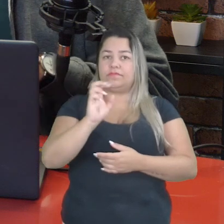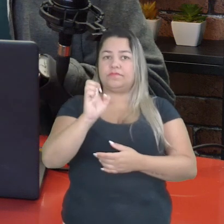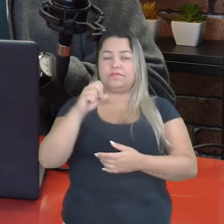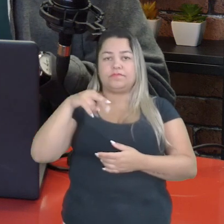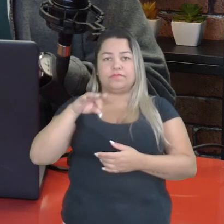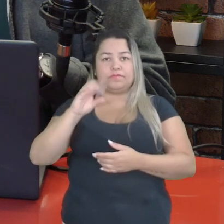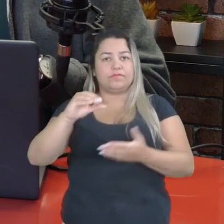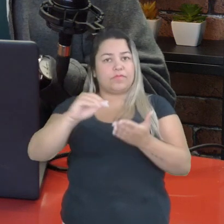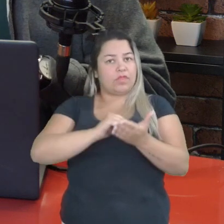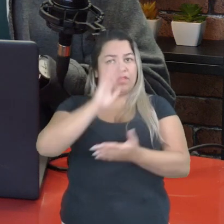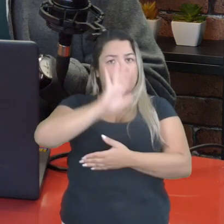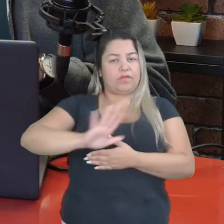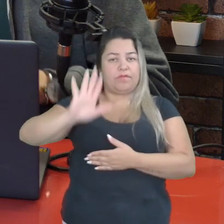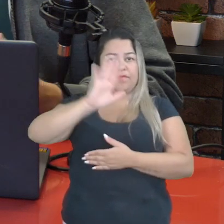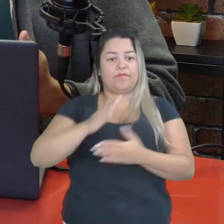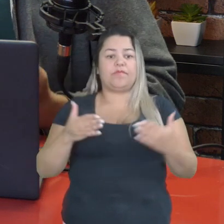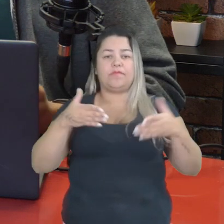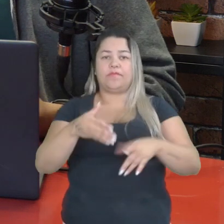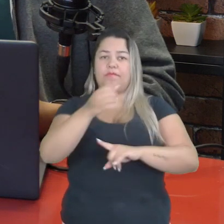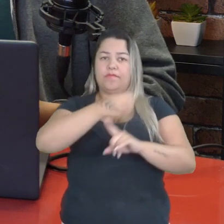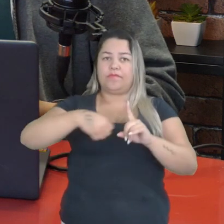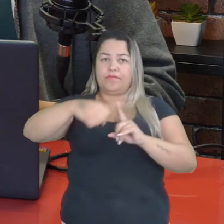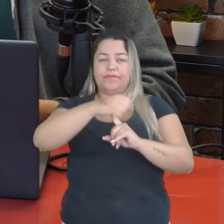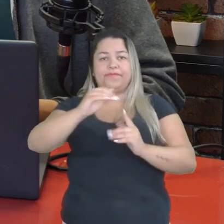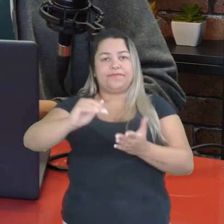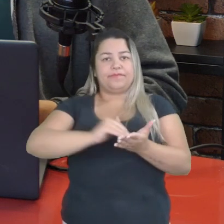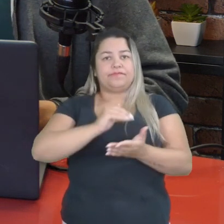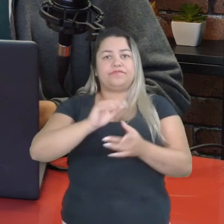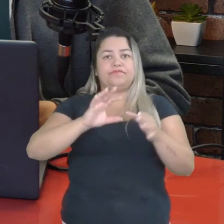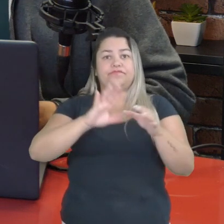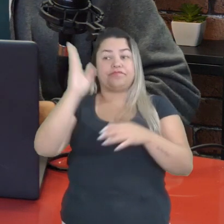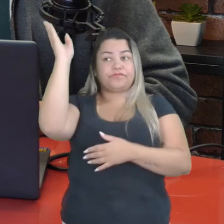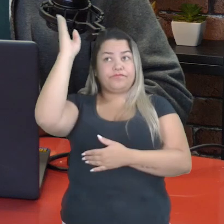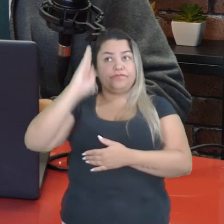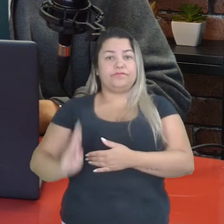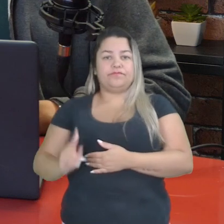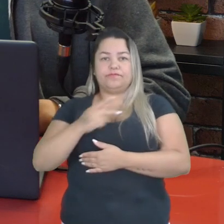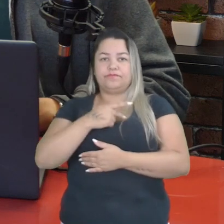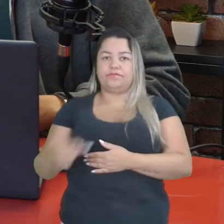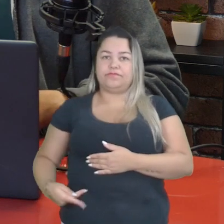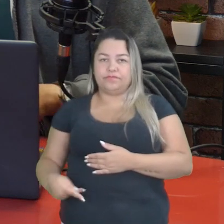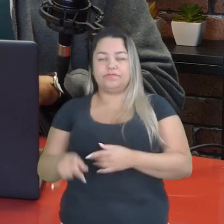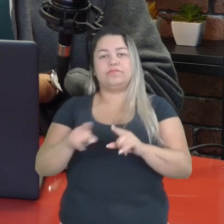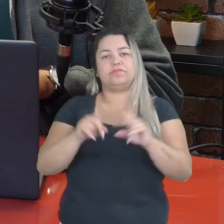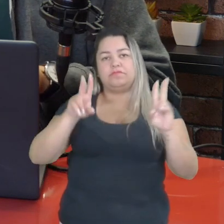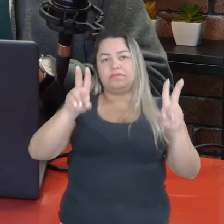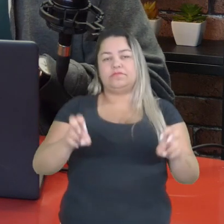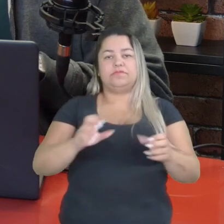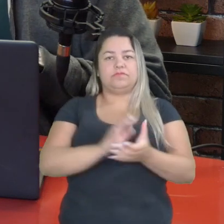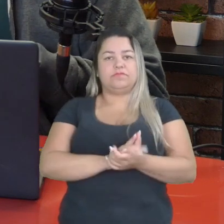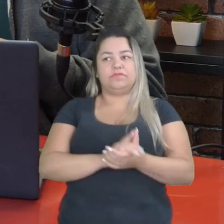Renato Simões, secretário nacional de Participação Social da Secretaria-Geral da Presidência da República. Os